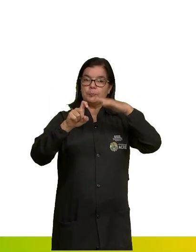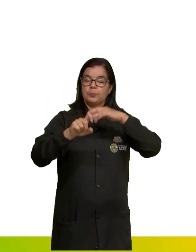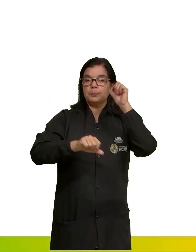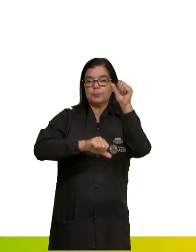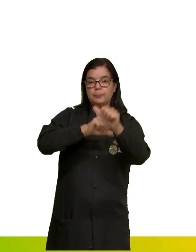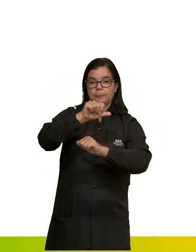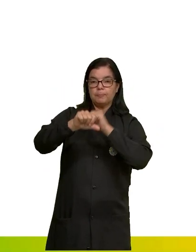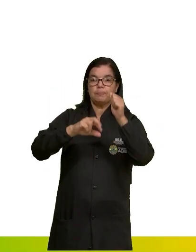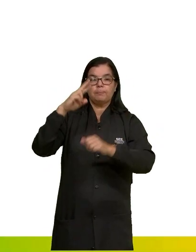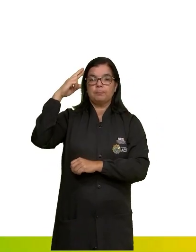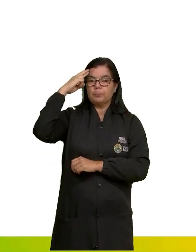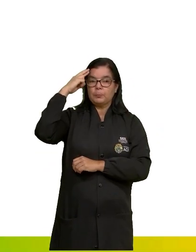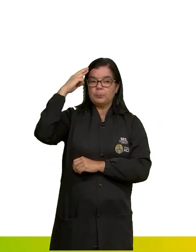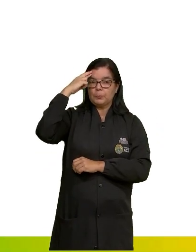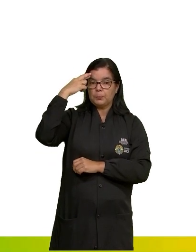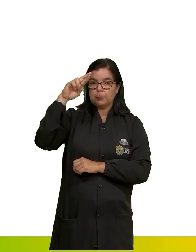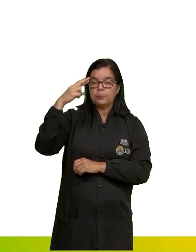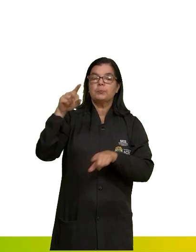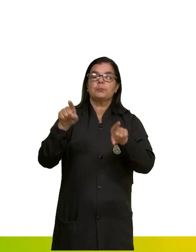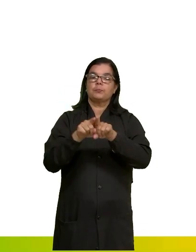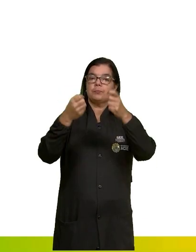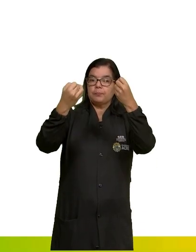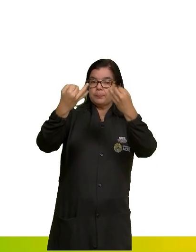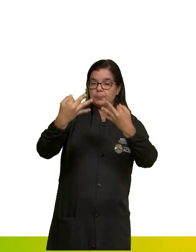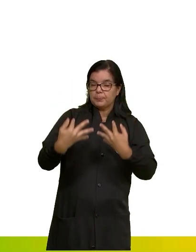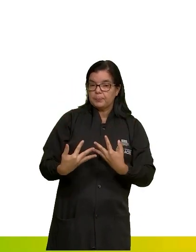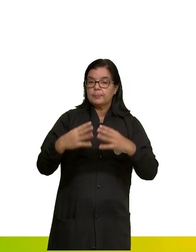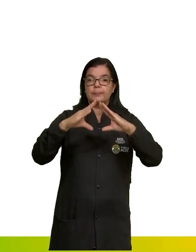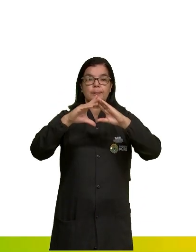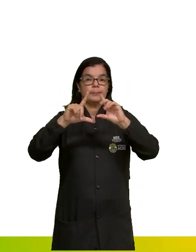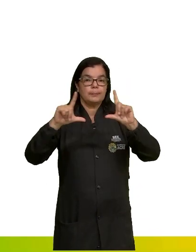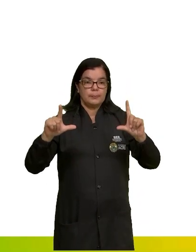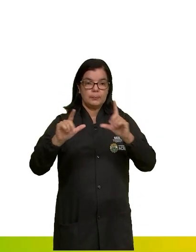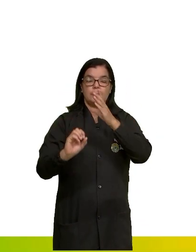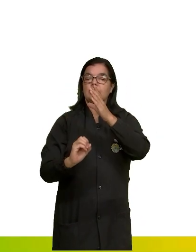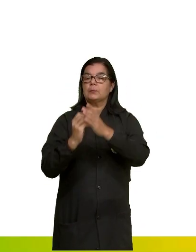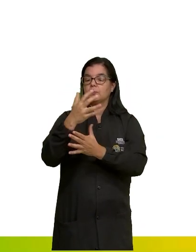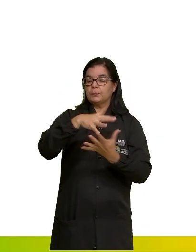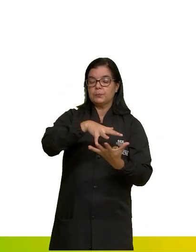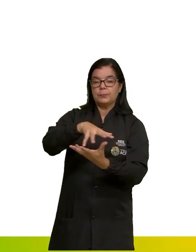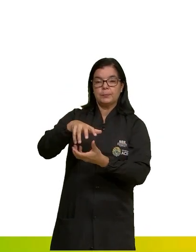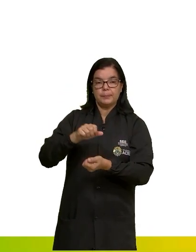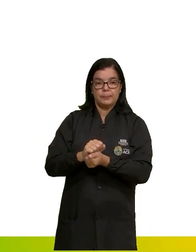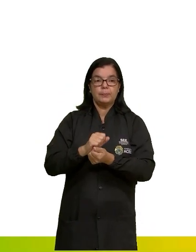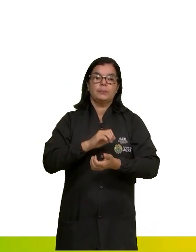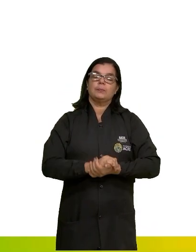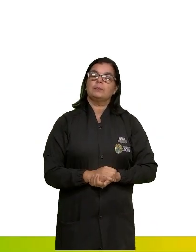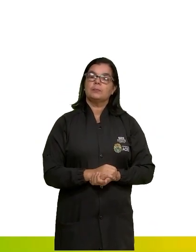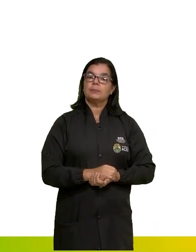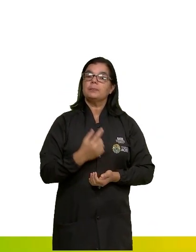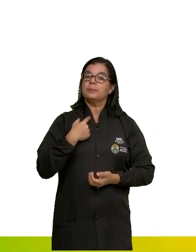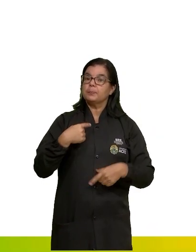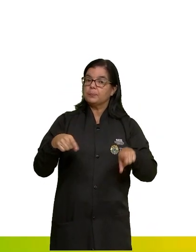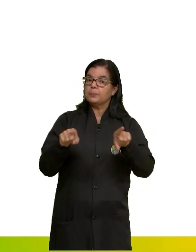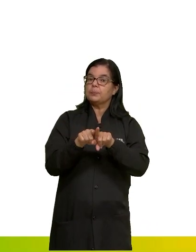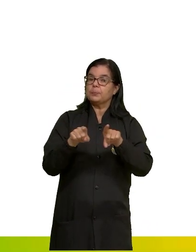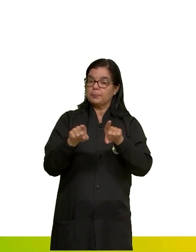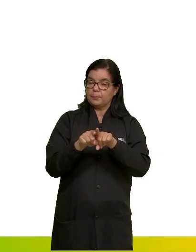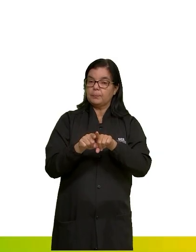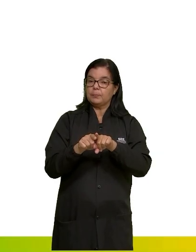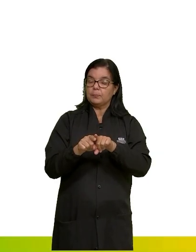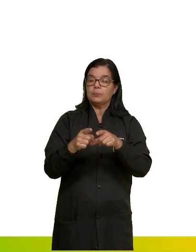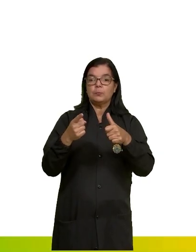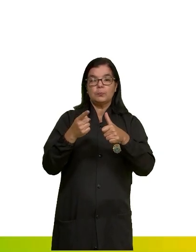pensamento racional, buscando explicações lógicas para a origem do mundo. E aqui nós vamos ter como